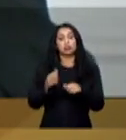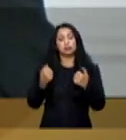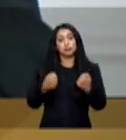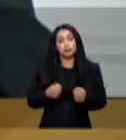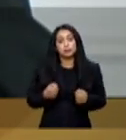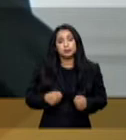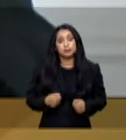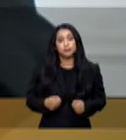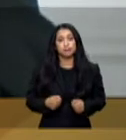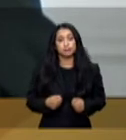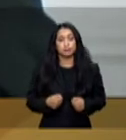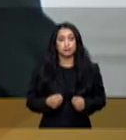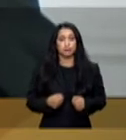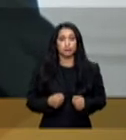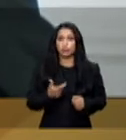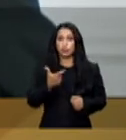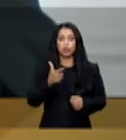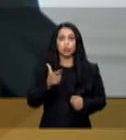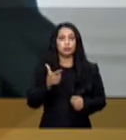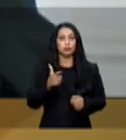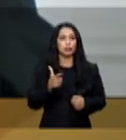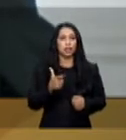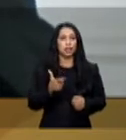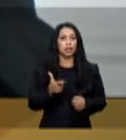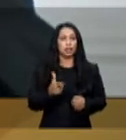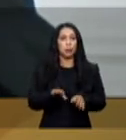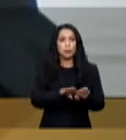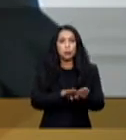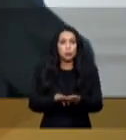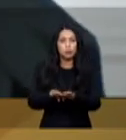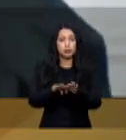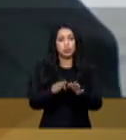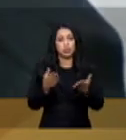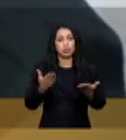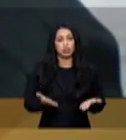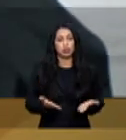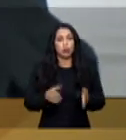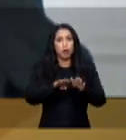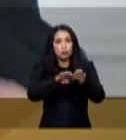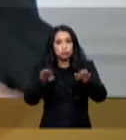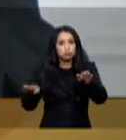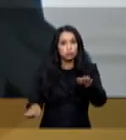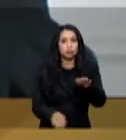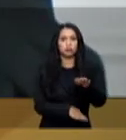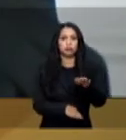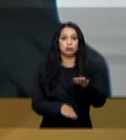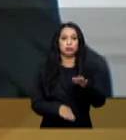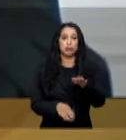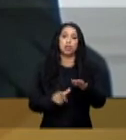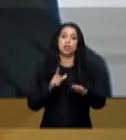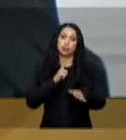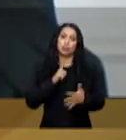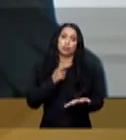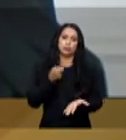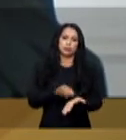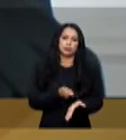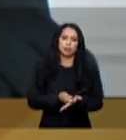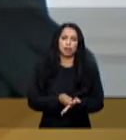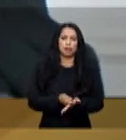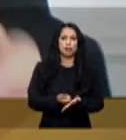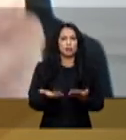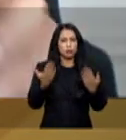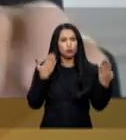racionalidade, sem proporcionalidade. Aqui acaba configurando uma arbitrariedade e insisto nessa